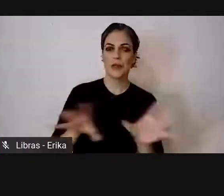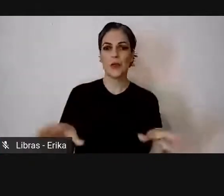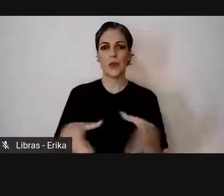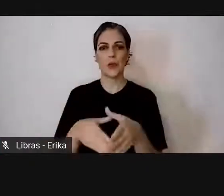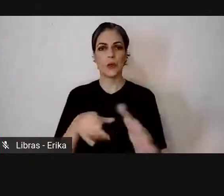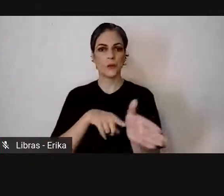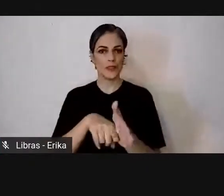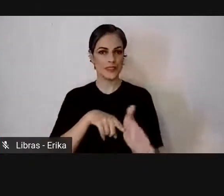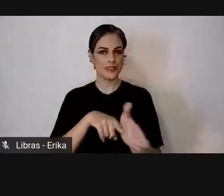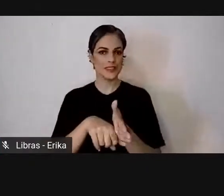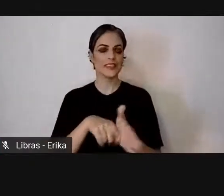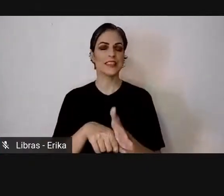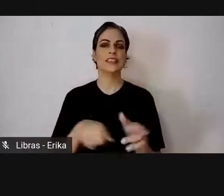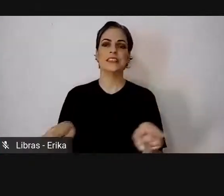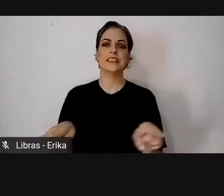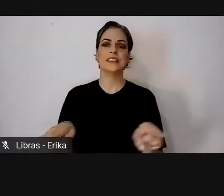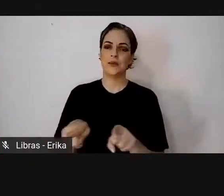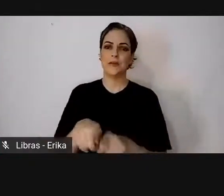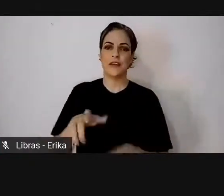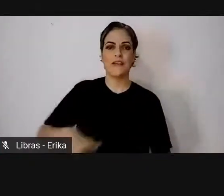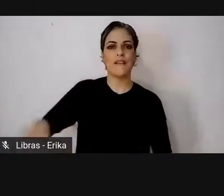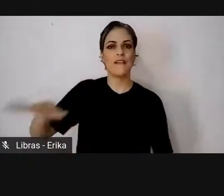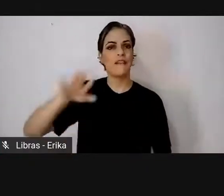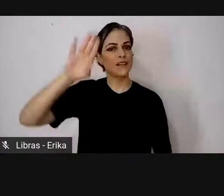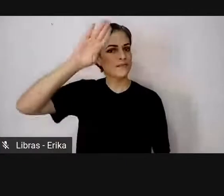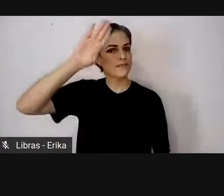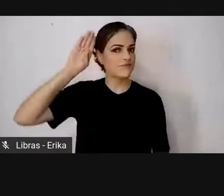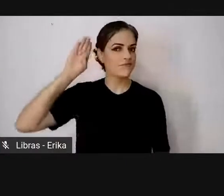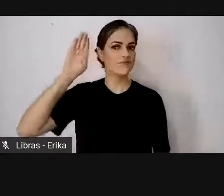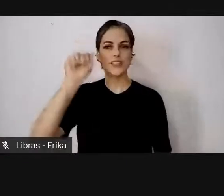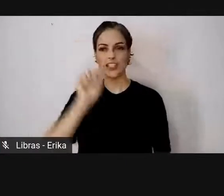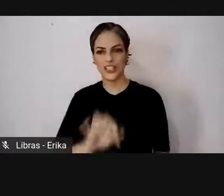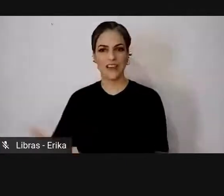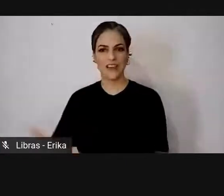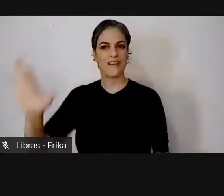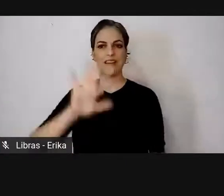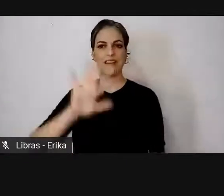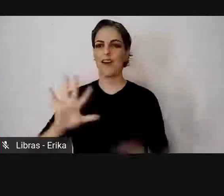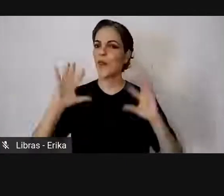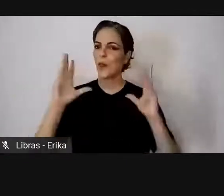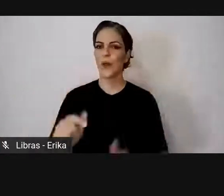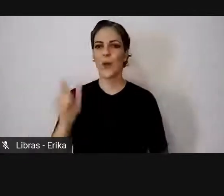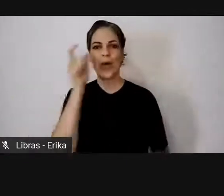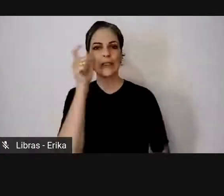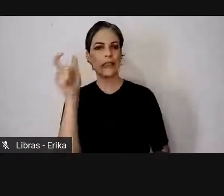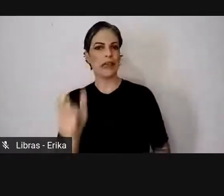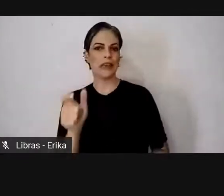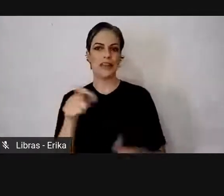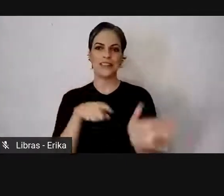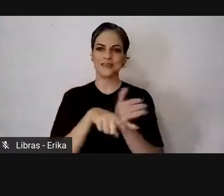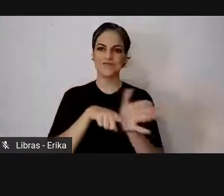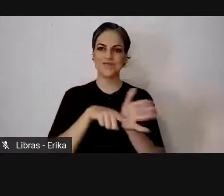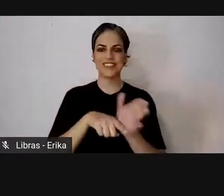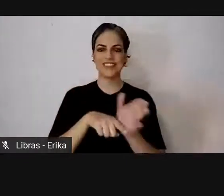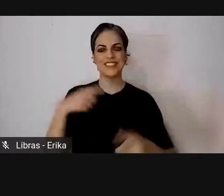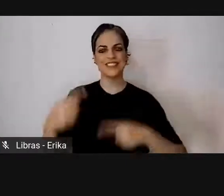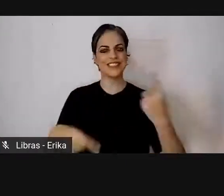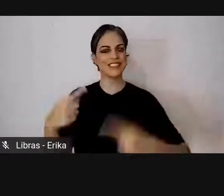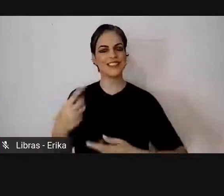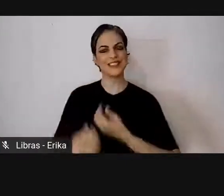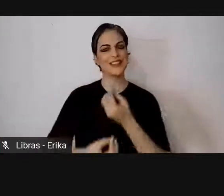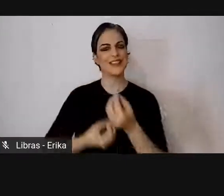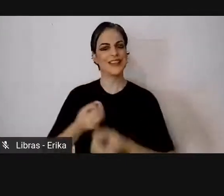geral, todos aqueles que têm interesse em pesquisar e discutir o poder legislativo. Neste